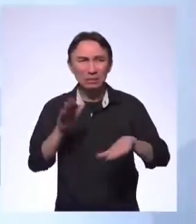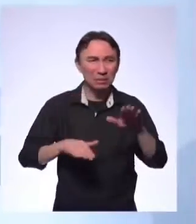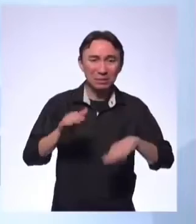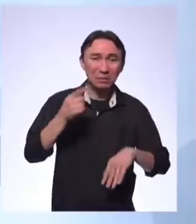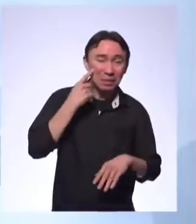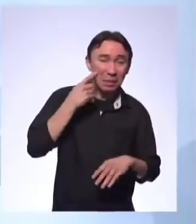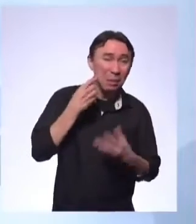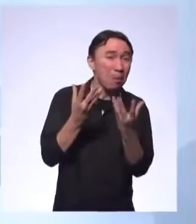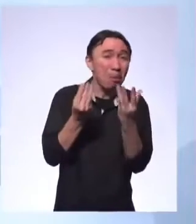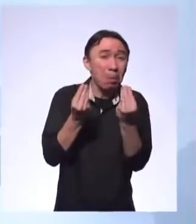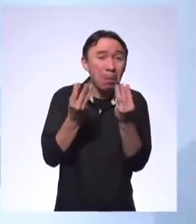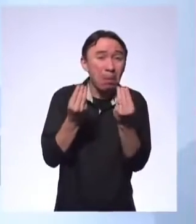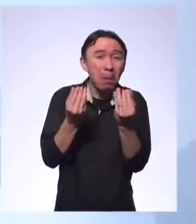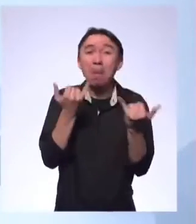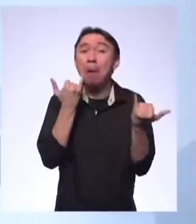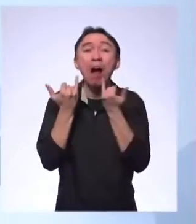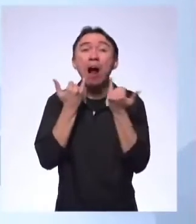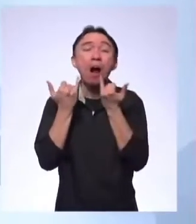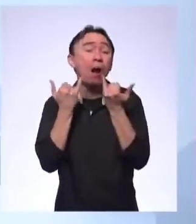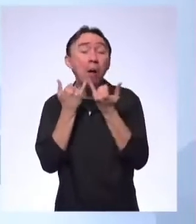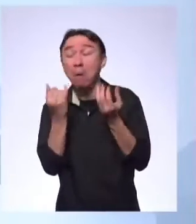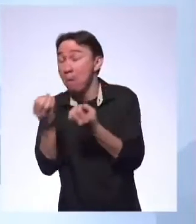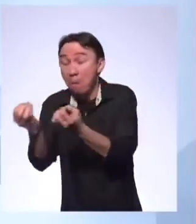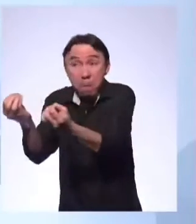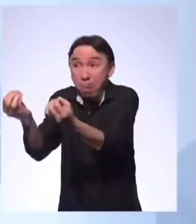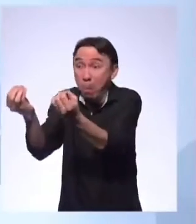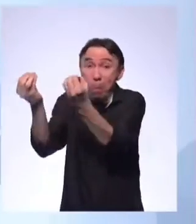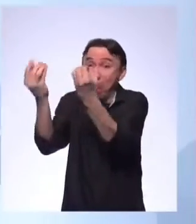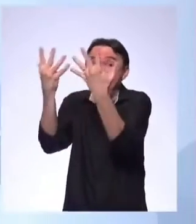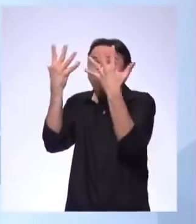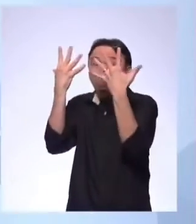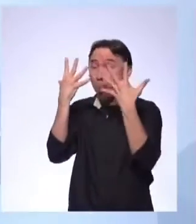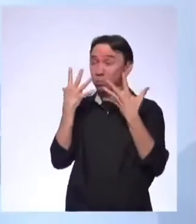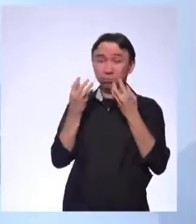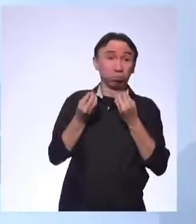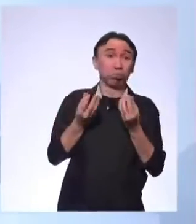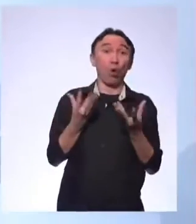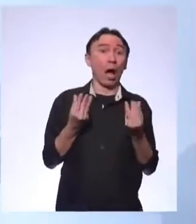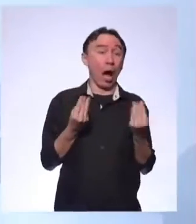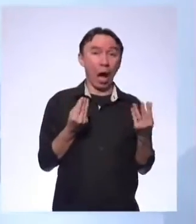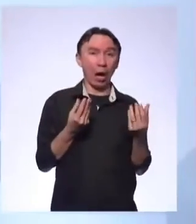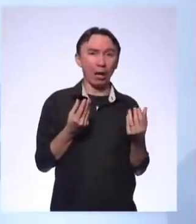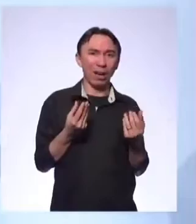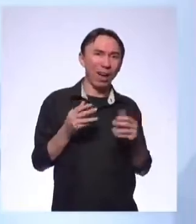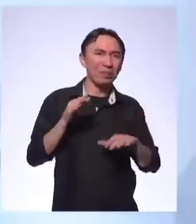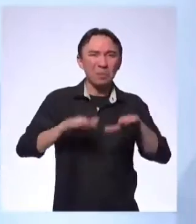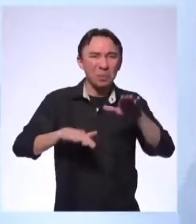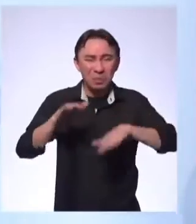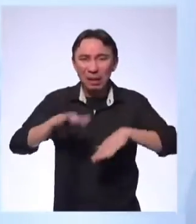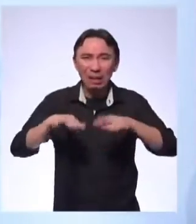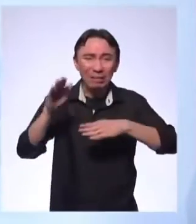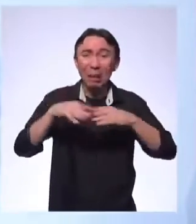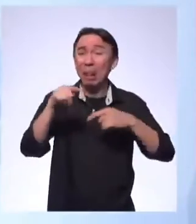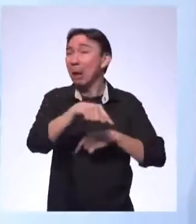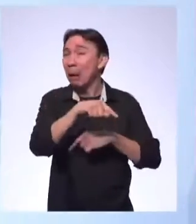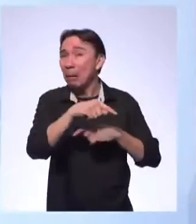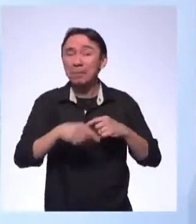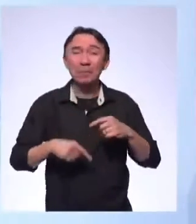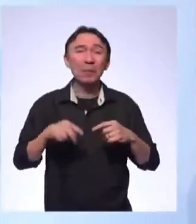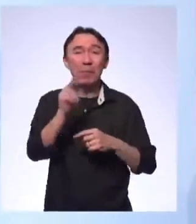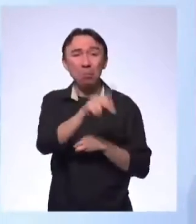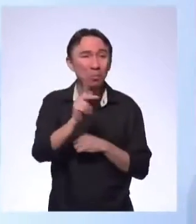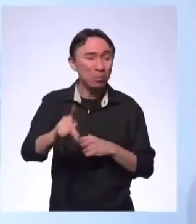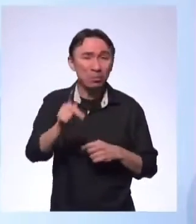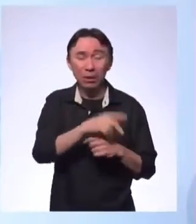vem muita informação de uma vez sim mas é muita mas muita mais muita eu vejo as vezes os professores reclamando tá andando Jet aí é